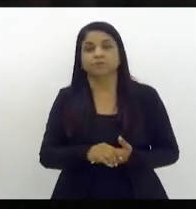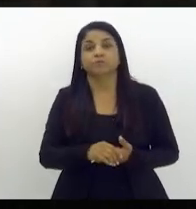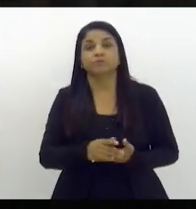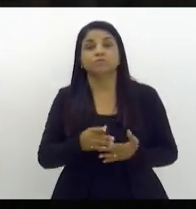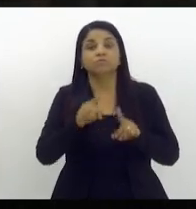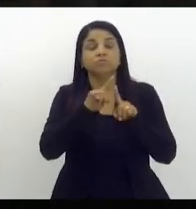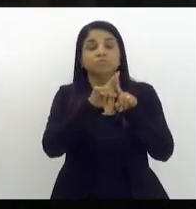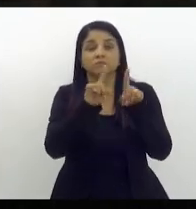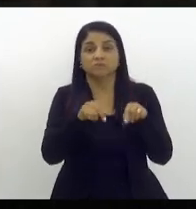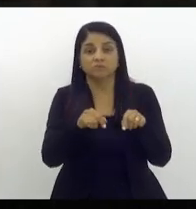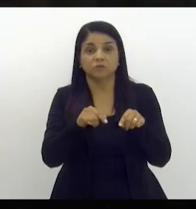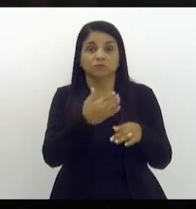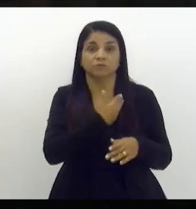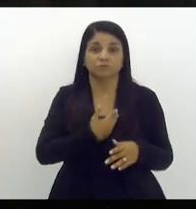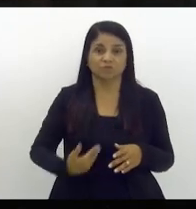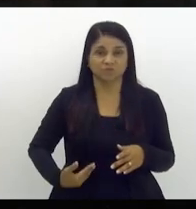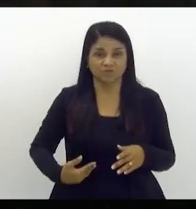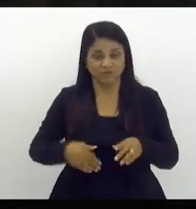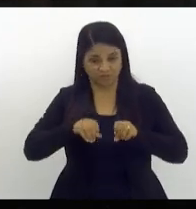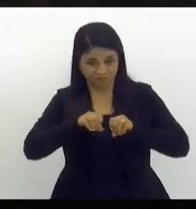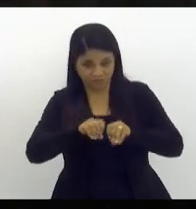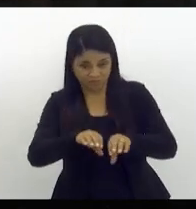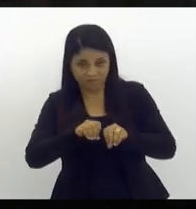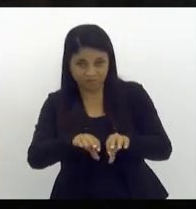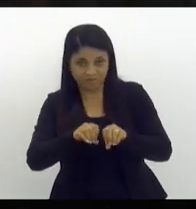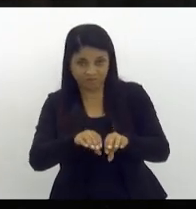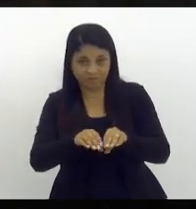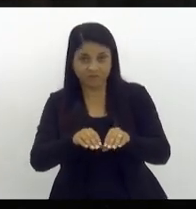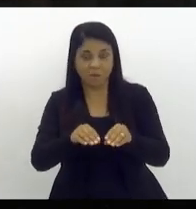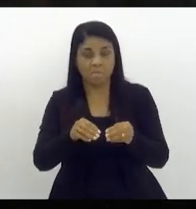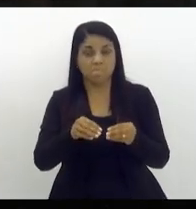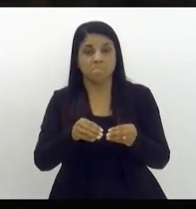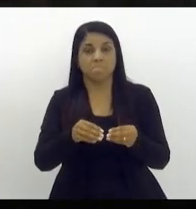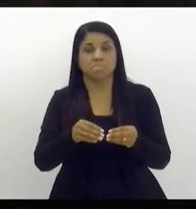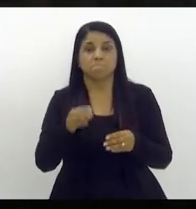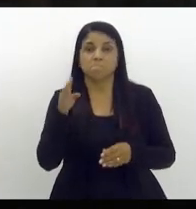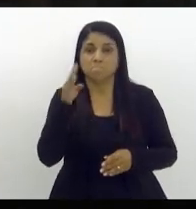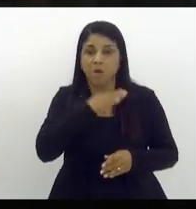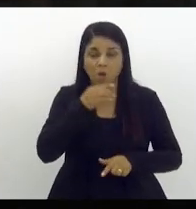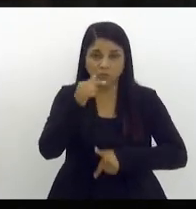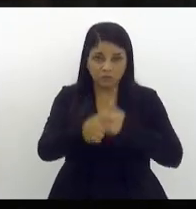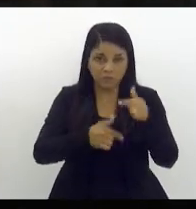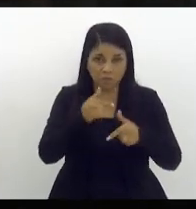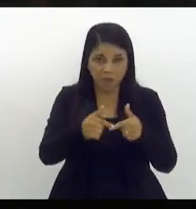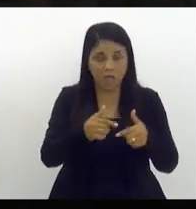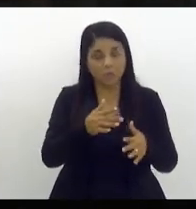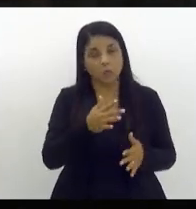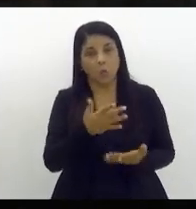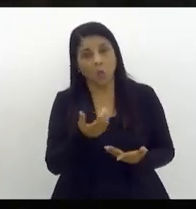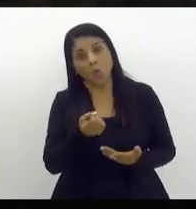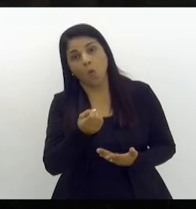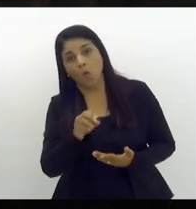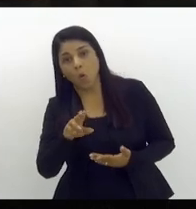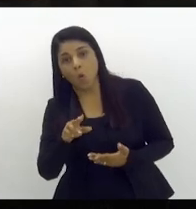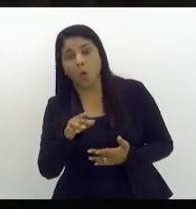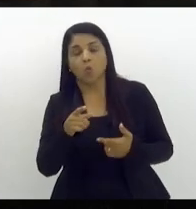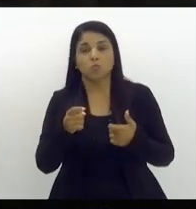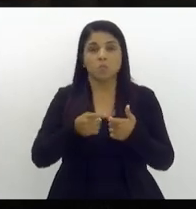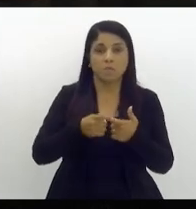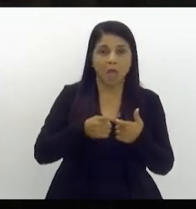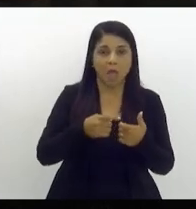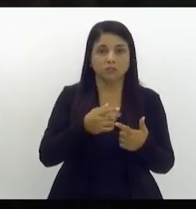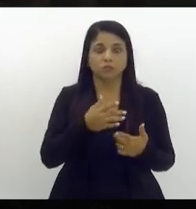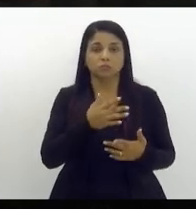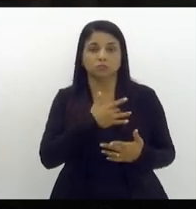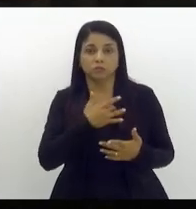servidor público da área da educação fizer um mau trabalho, de repente um agente da área da saúde mental à frente, vai salvar